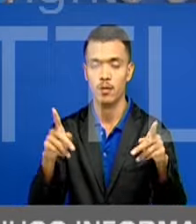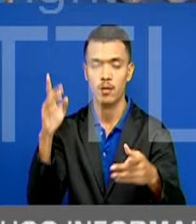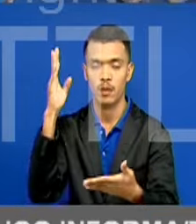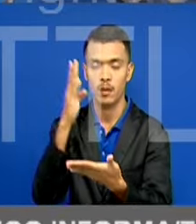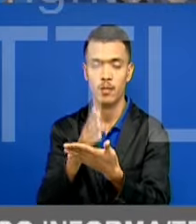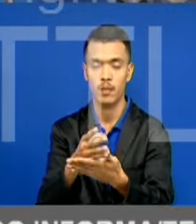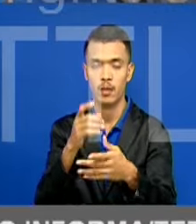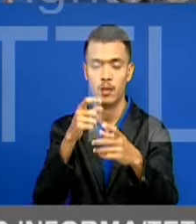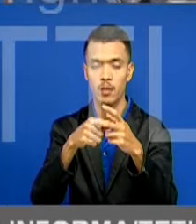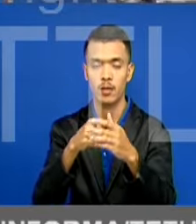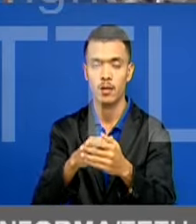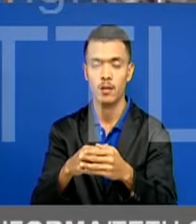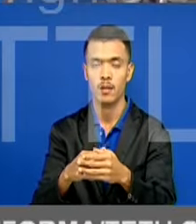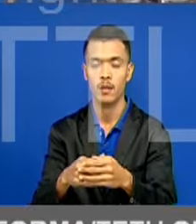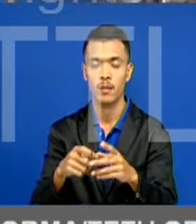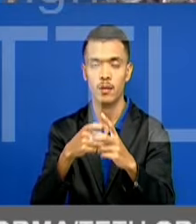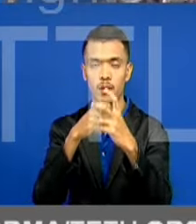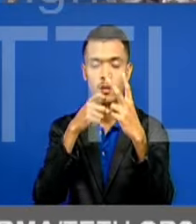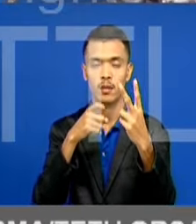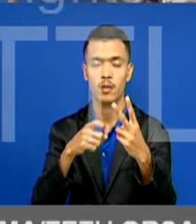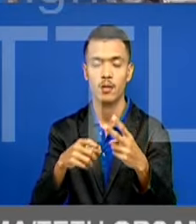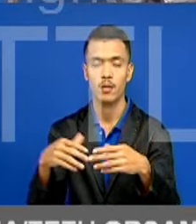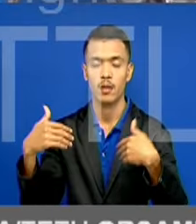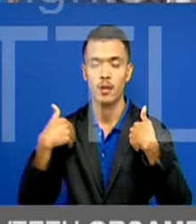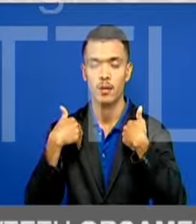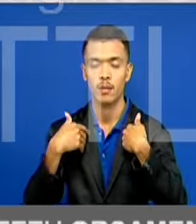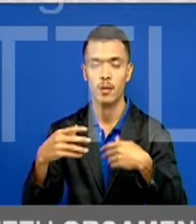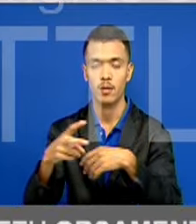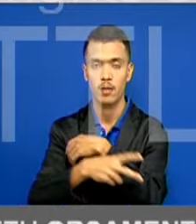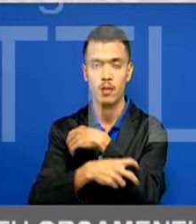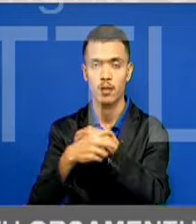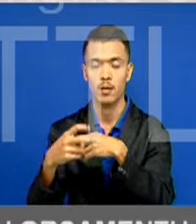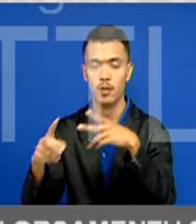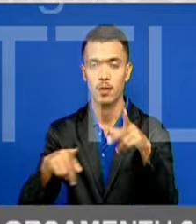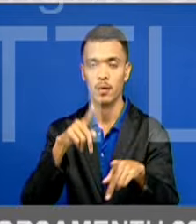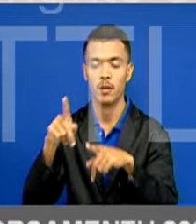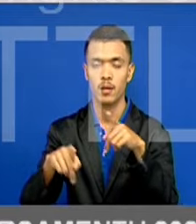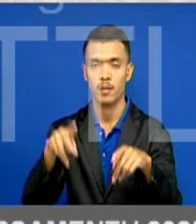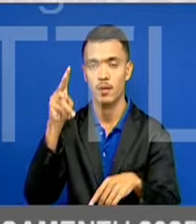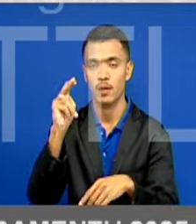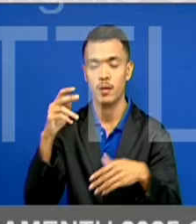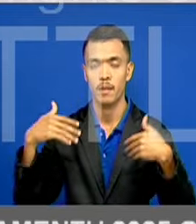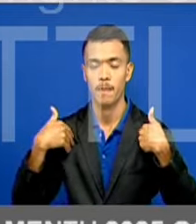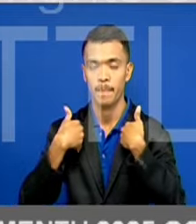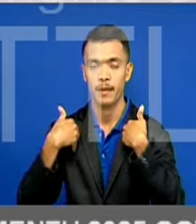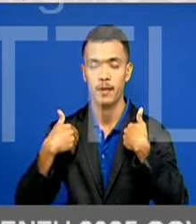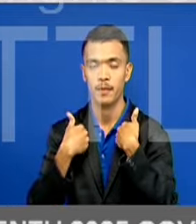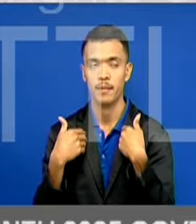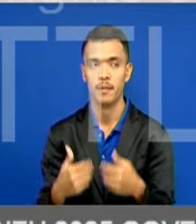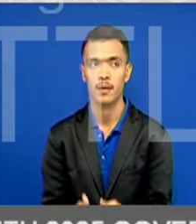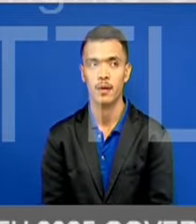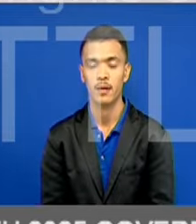ojo animal protegido, no naok e mania animal. Documento de niña y hija, niña regulariza toda, en